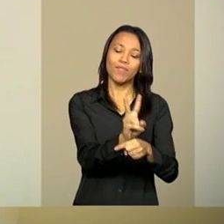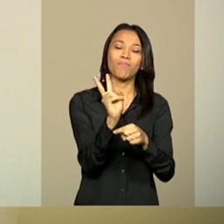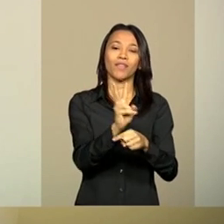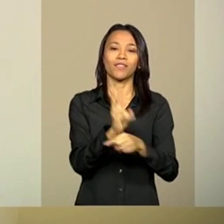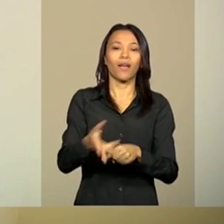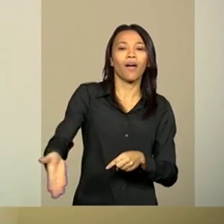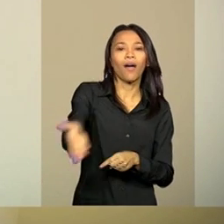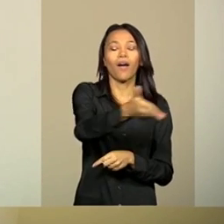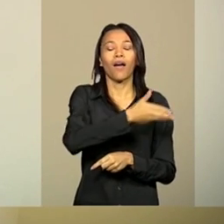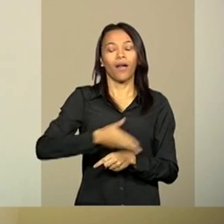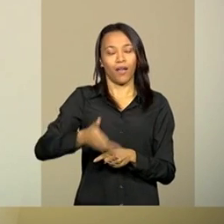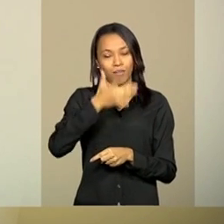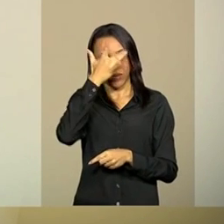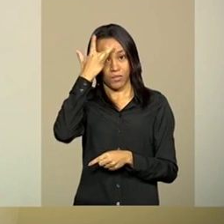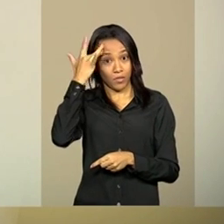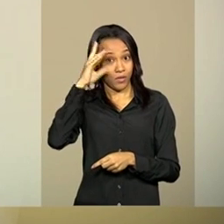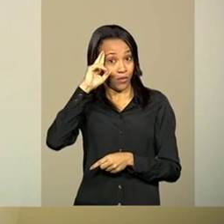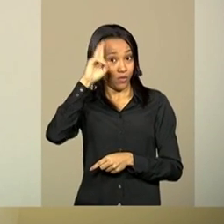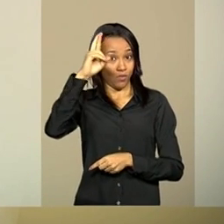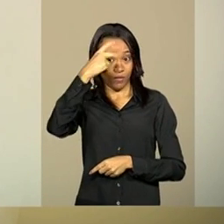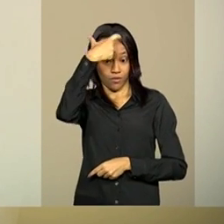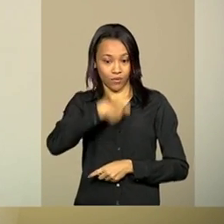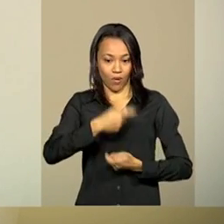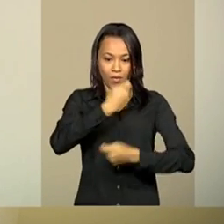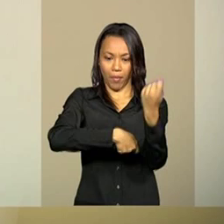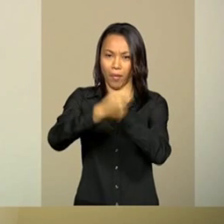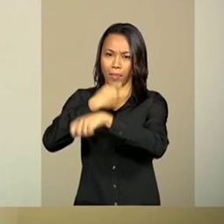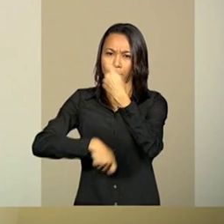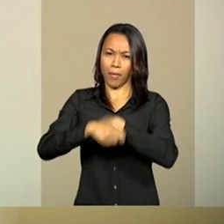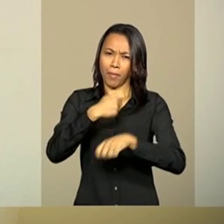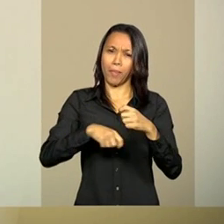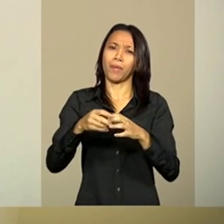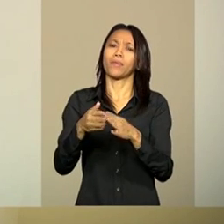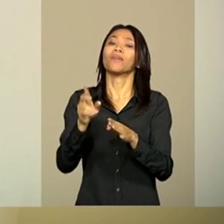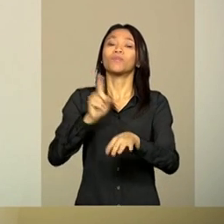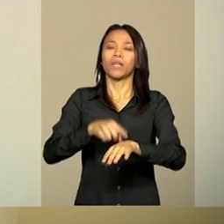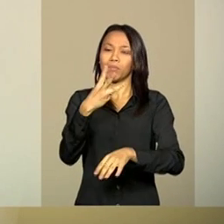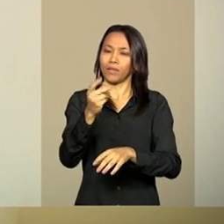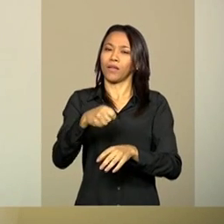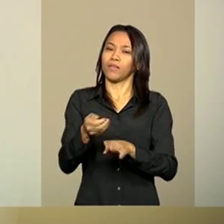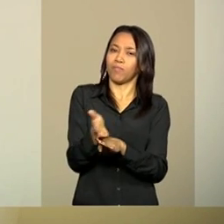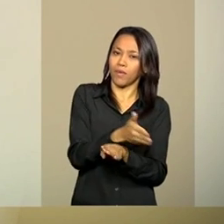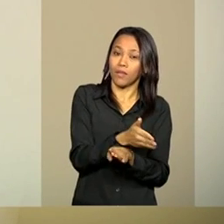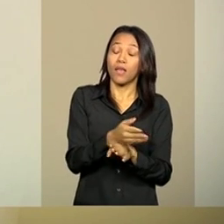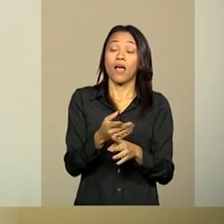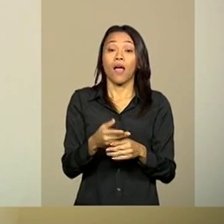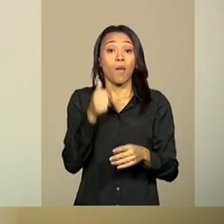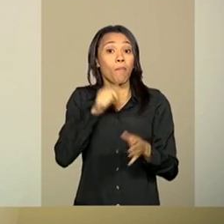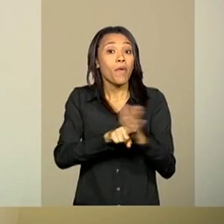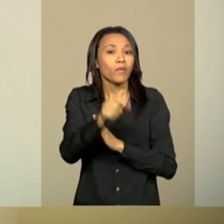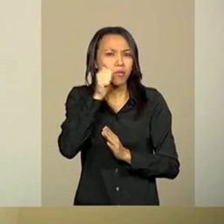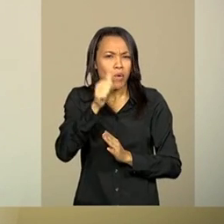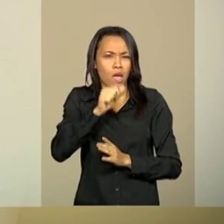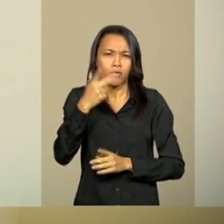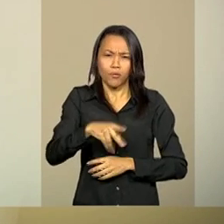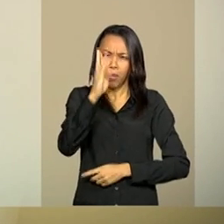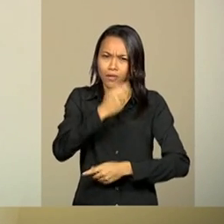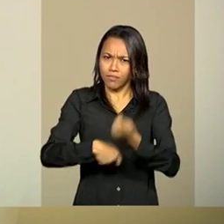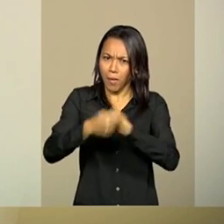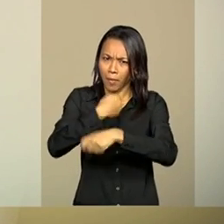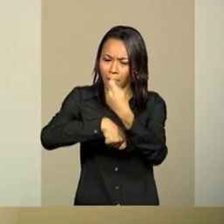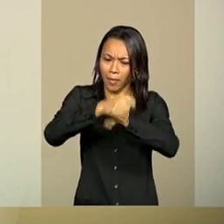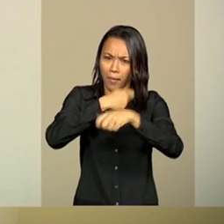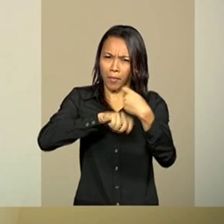microempreendedores individuais em menos de três anos a presidenta gente sabe que as mulheres brasileiras são grandes empreendedores são